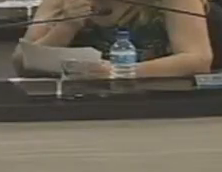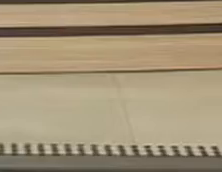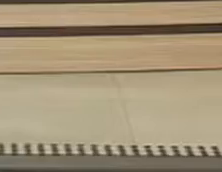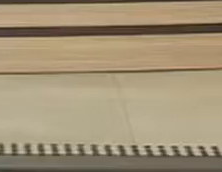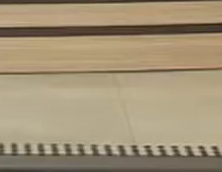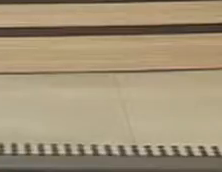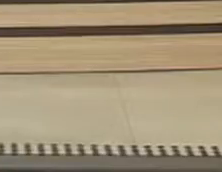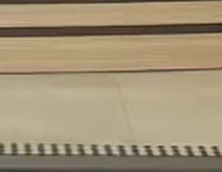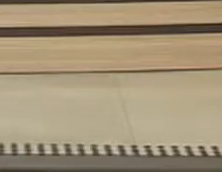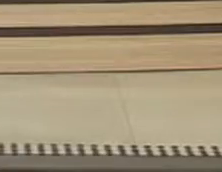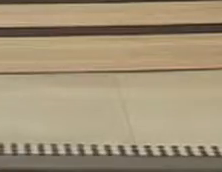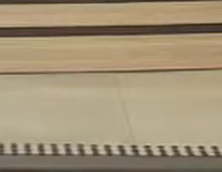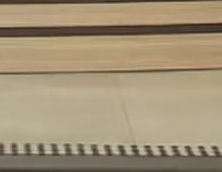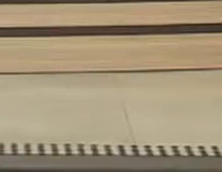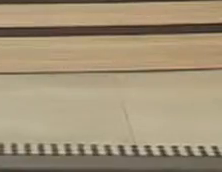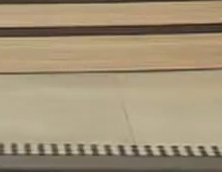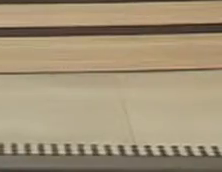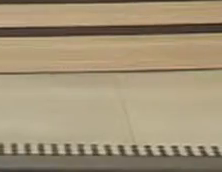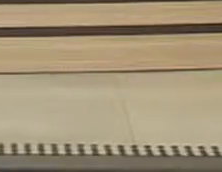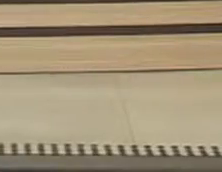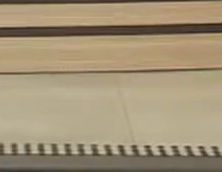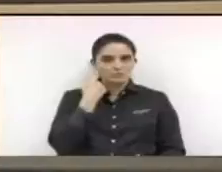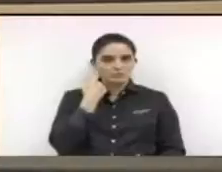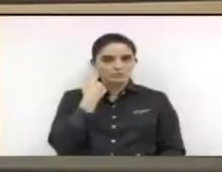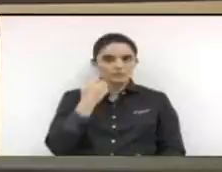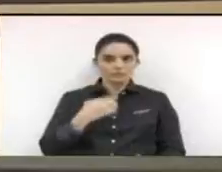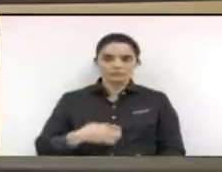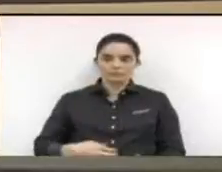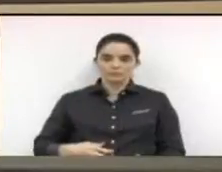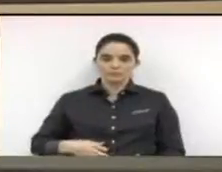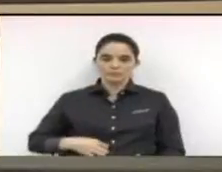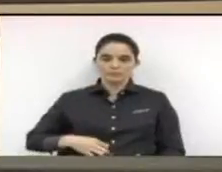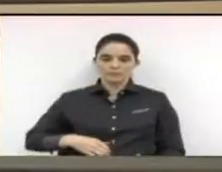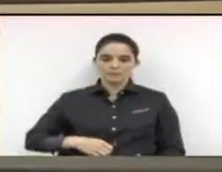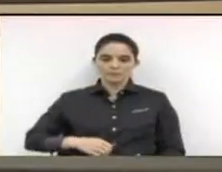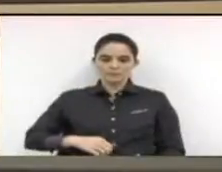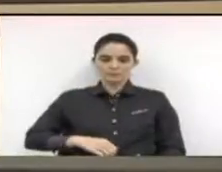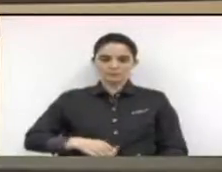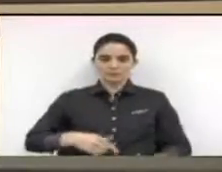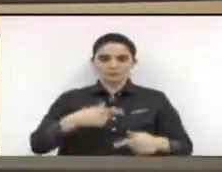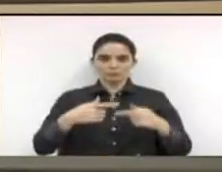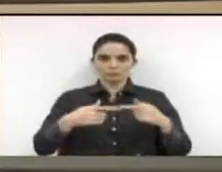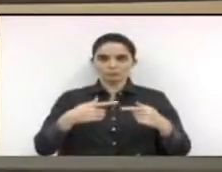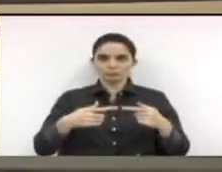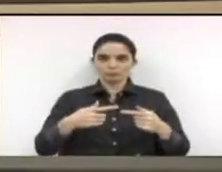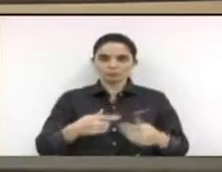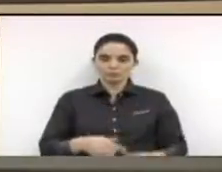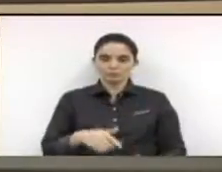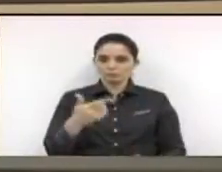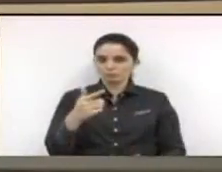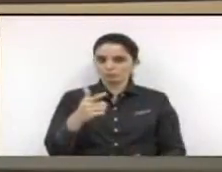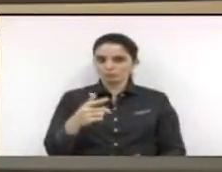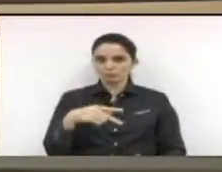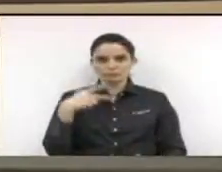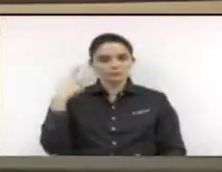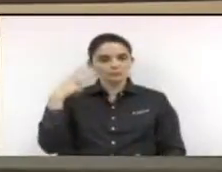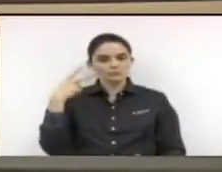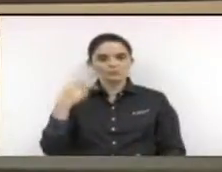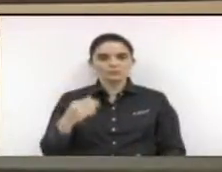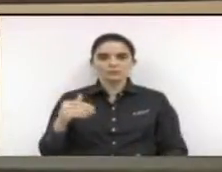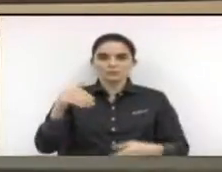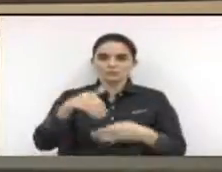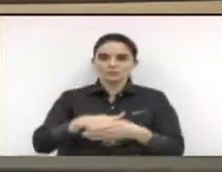oitavo. O requerimento do vereador Nilton Santos está em discussão, não havendo quem queira